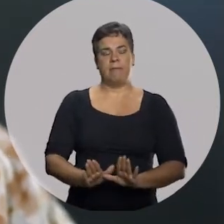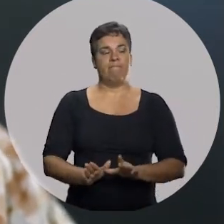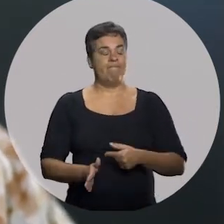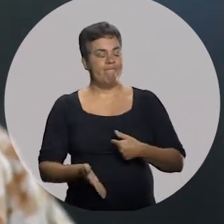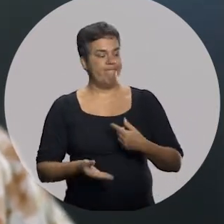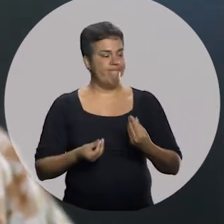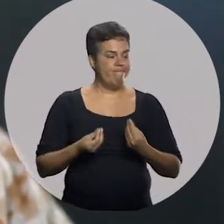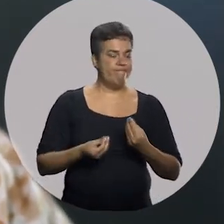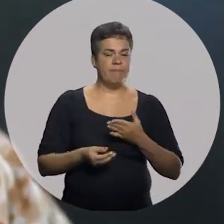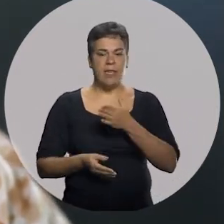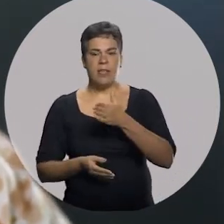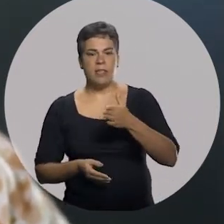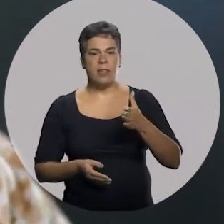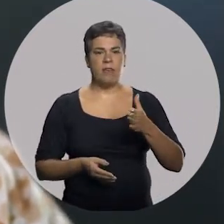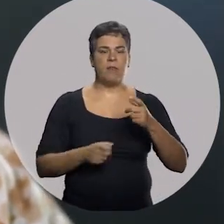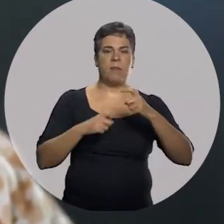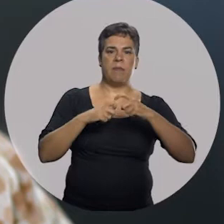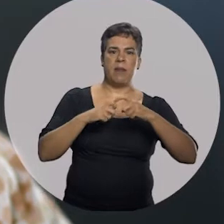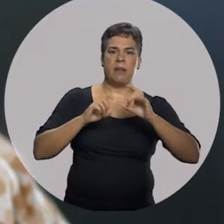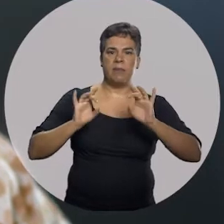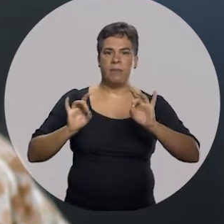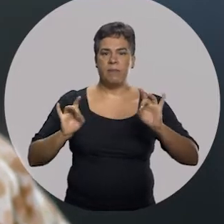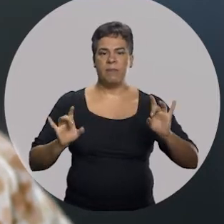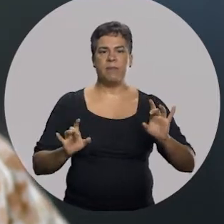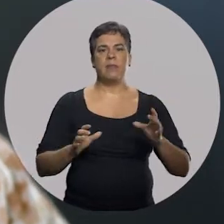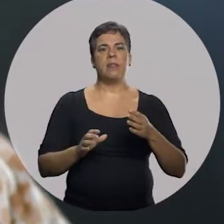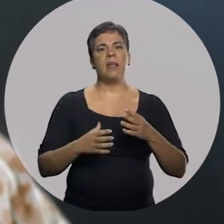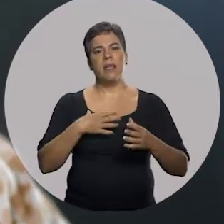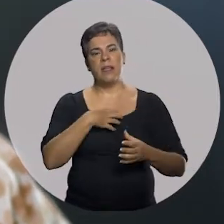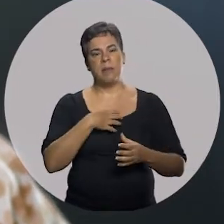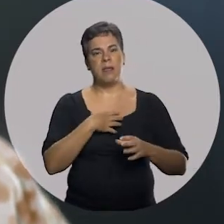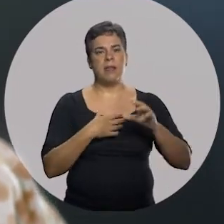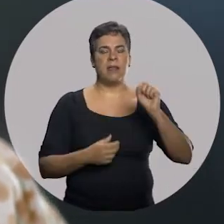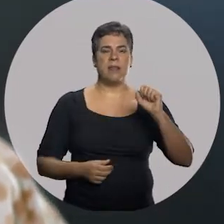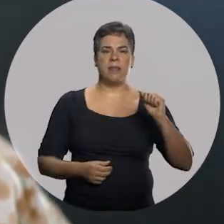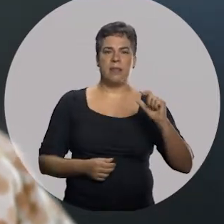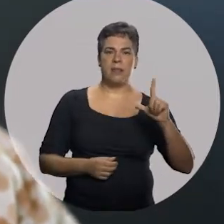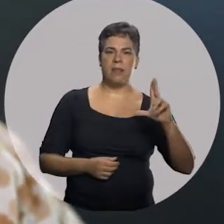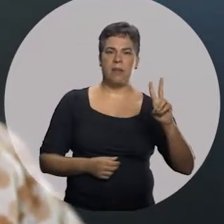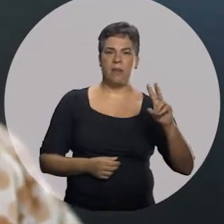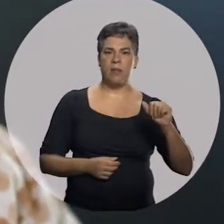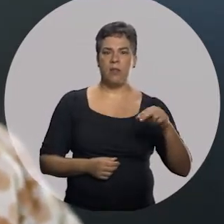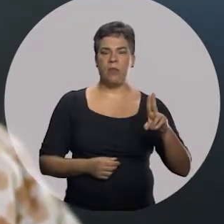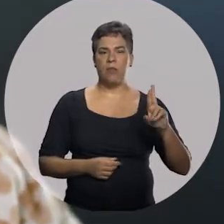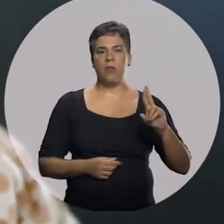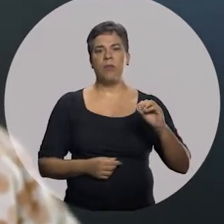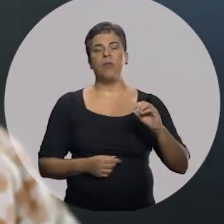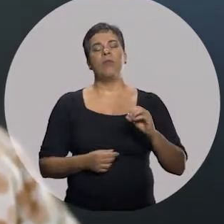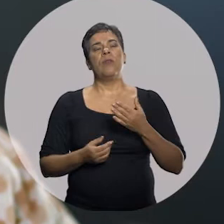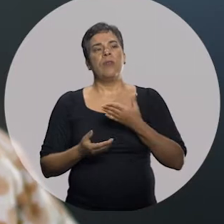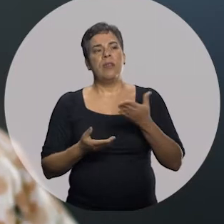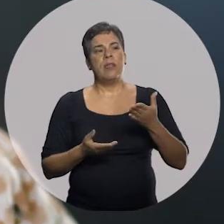Aí a gente começou a levar ele pra um neurologista, em Salvador, em Itabuna. Aí a